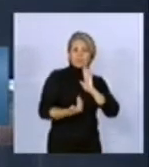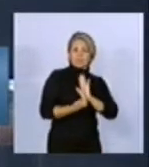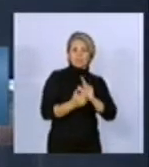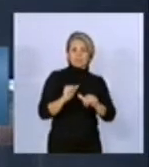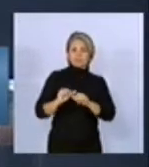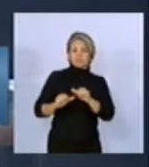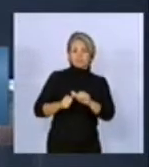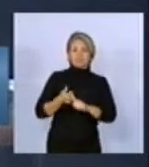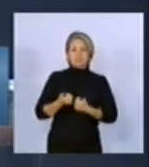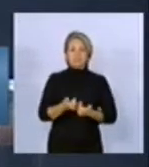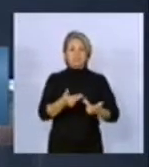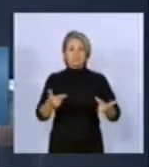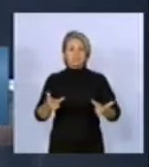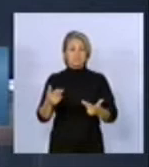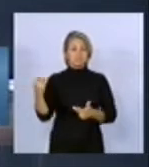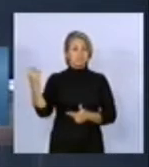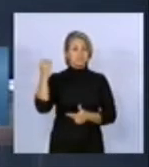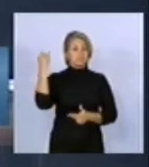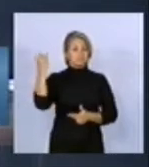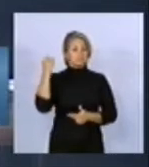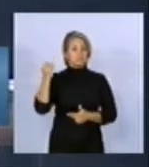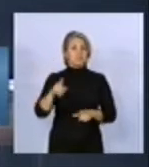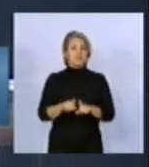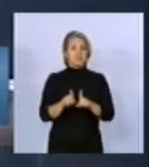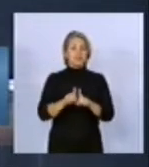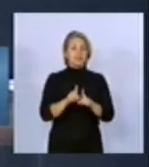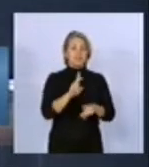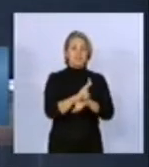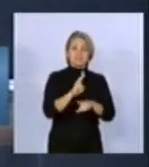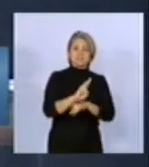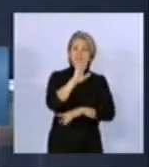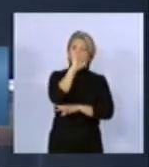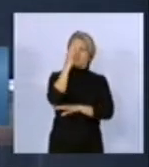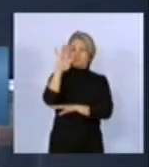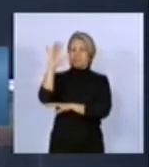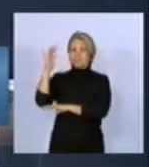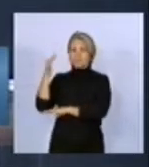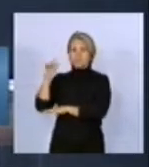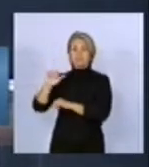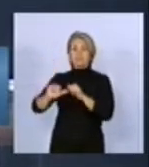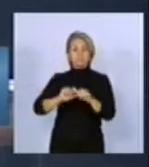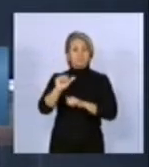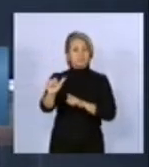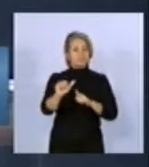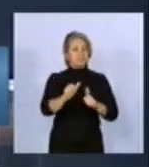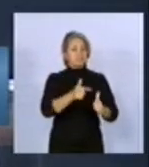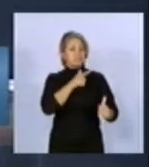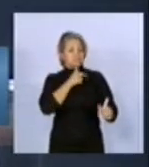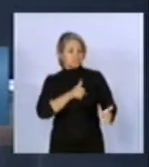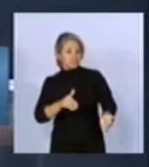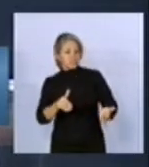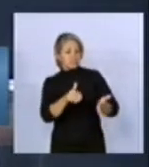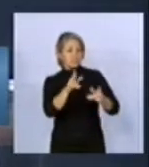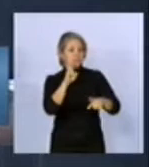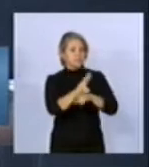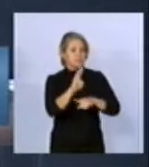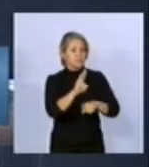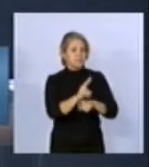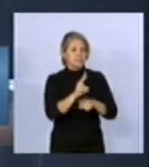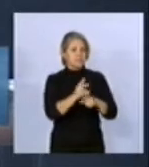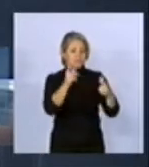com mudas nativas reservas florestais e Regeneração de Rio e proteção de nascentes